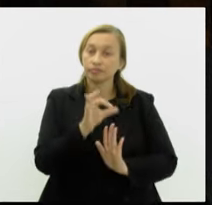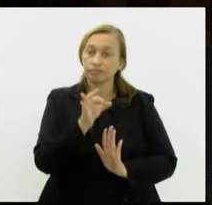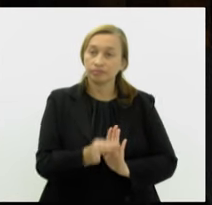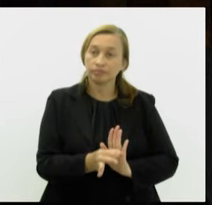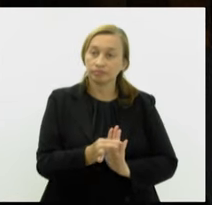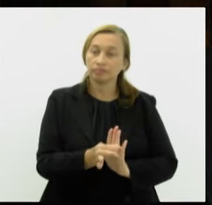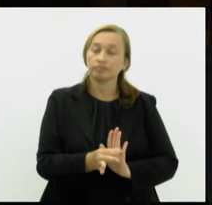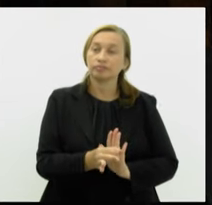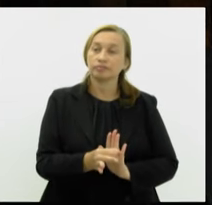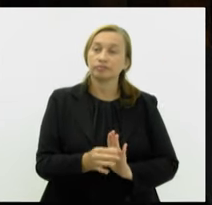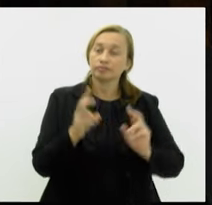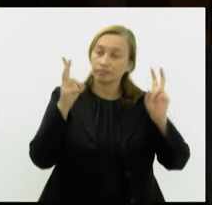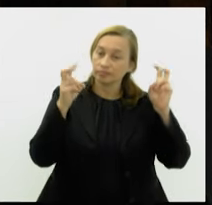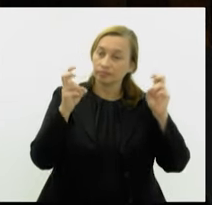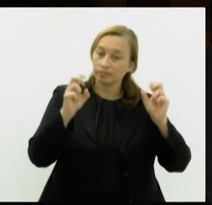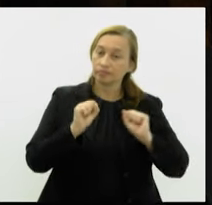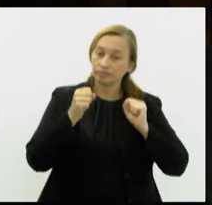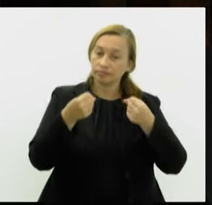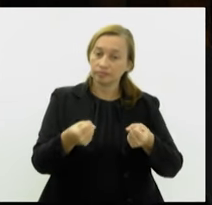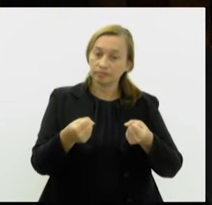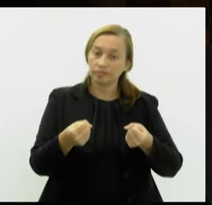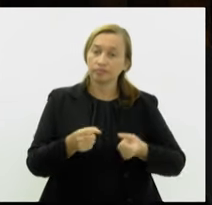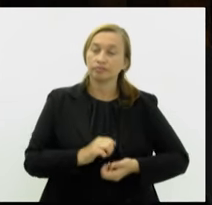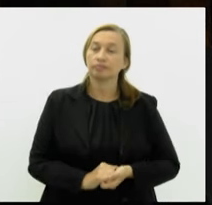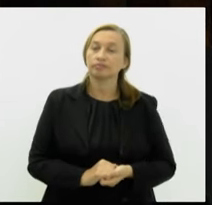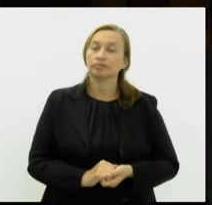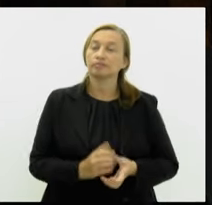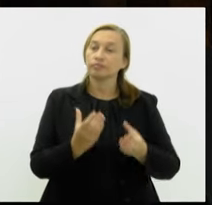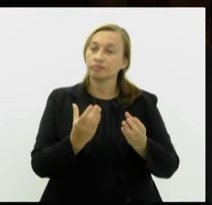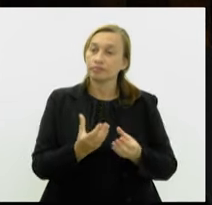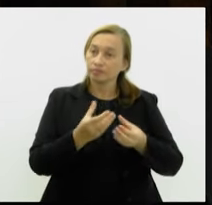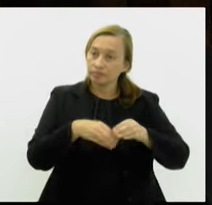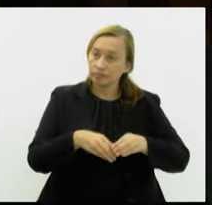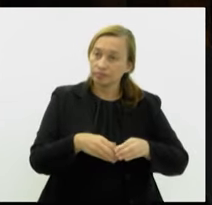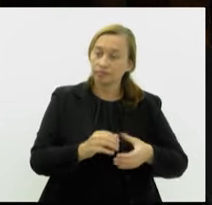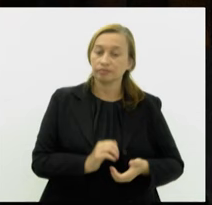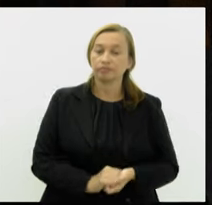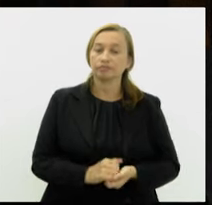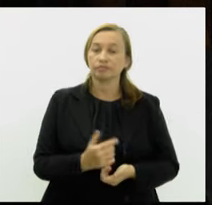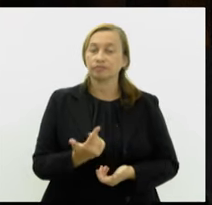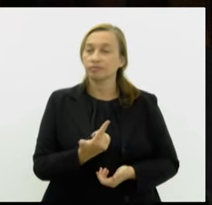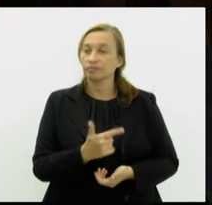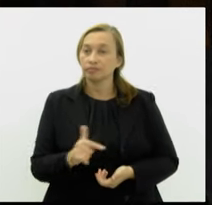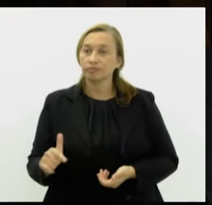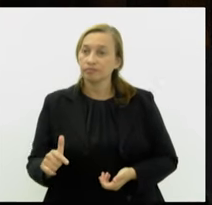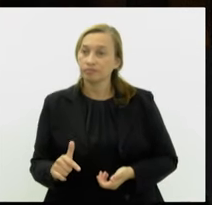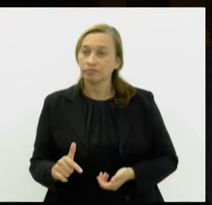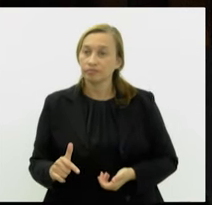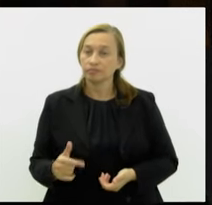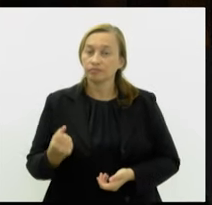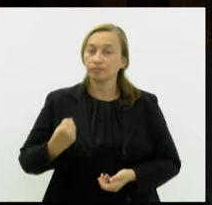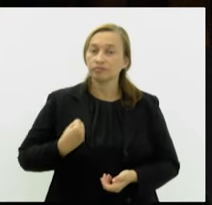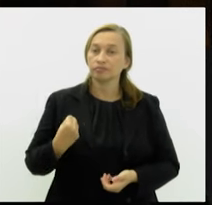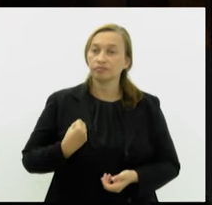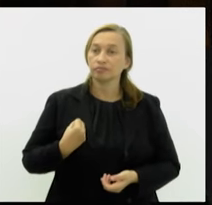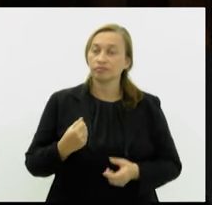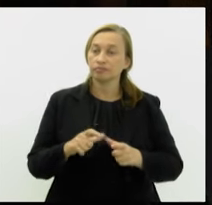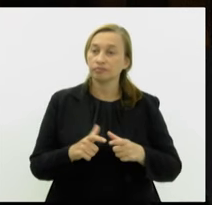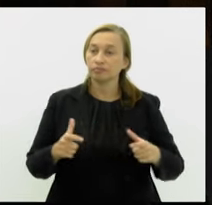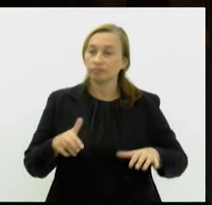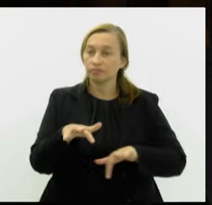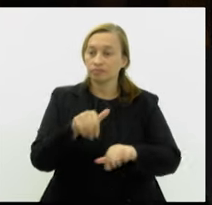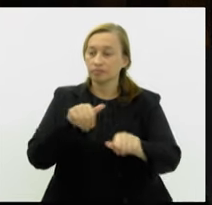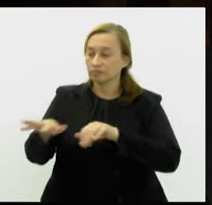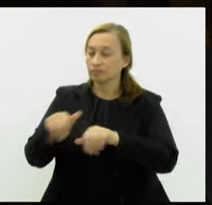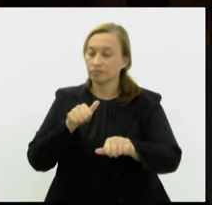e é uma defesa que a gente tem feito, ainda mais se tratando de um concurso que não teve um grande número de convocados. Então